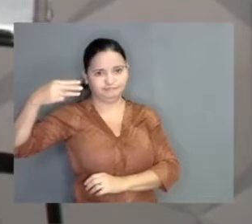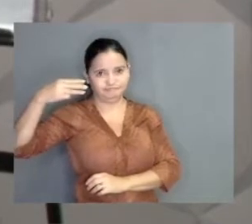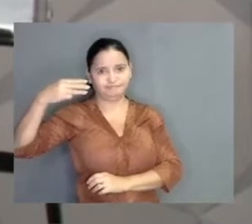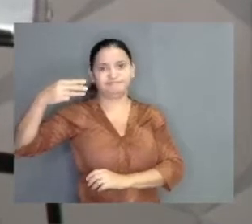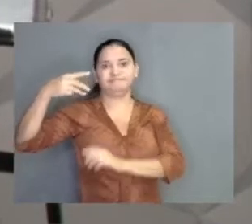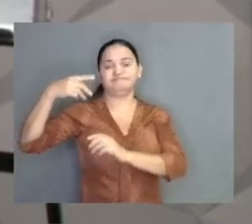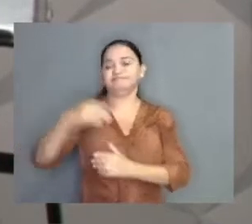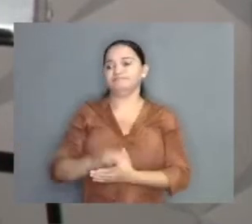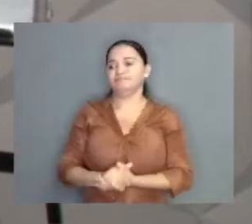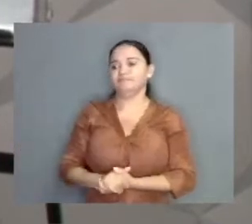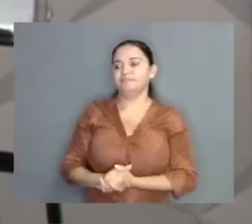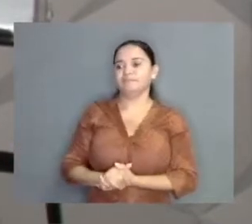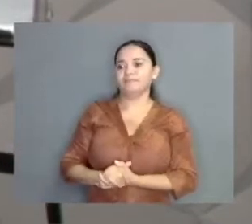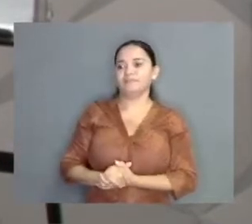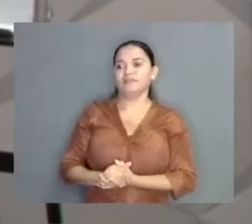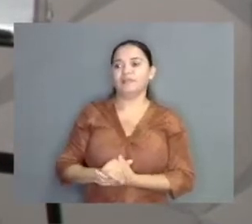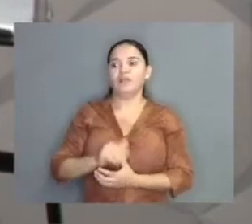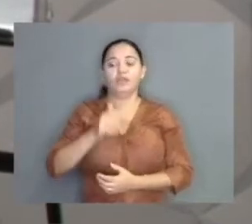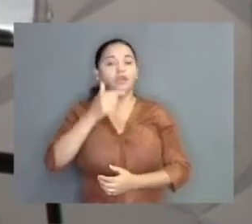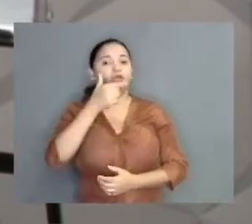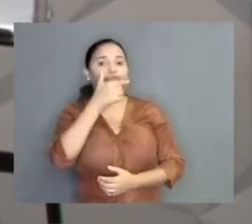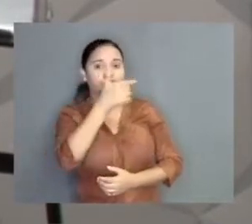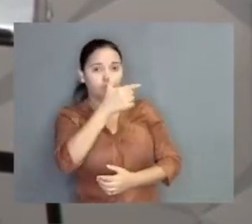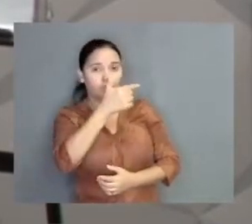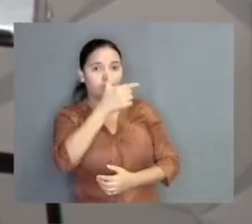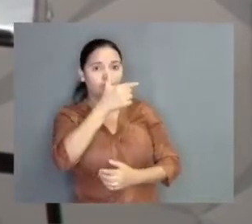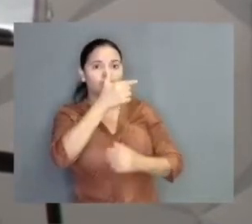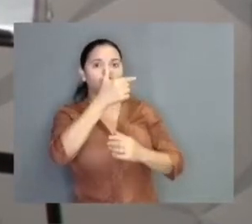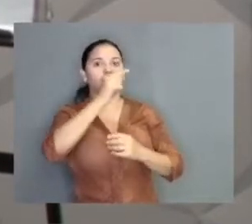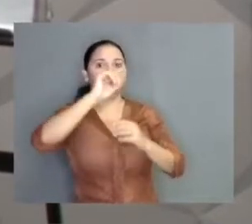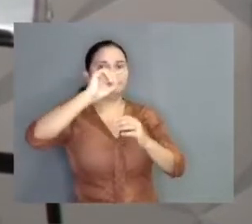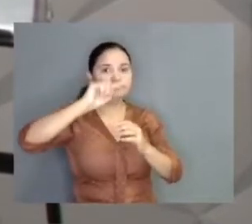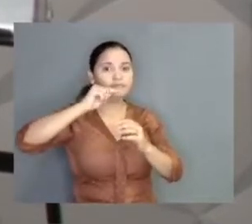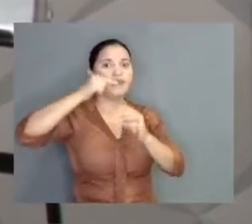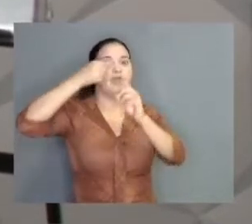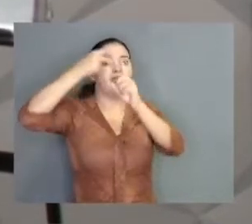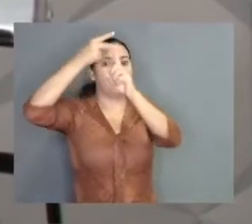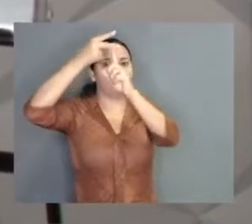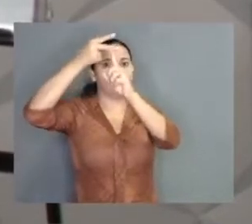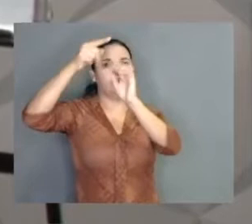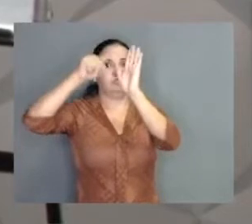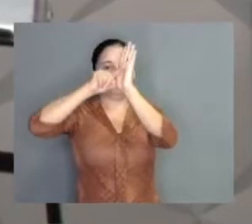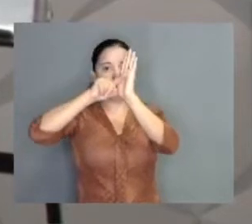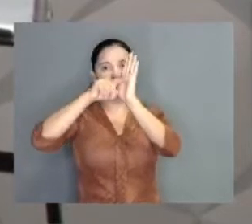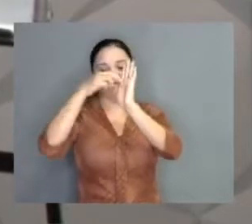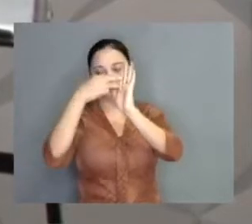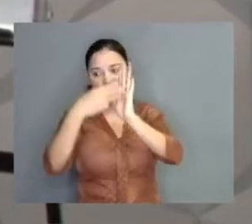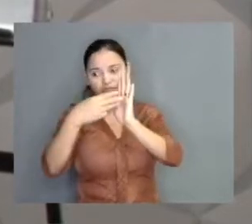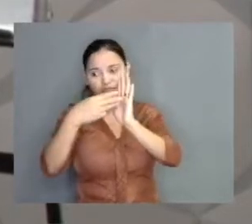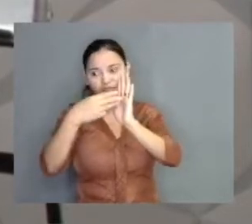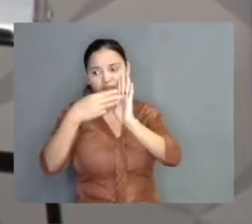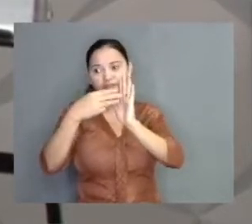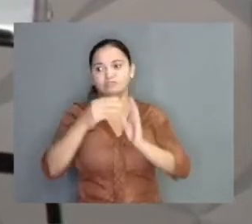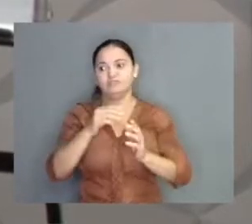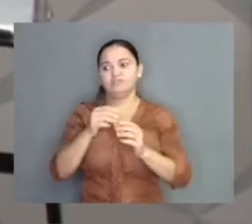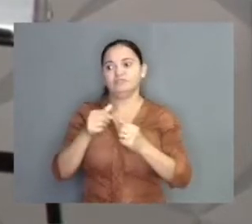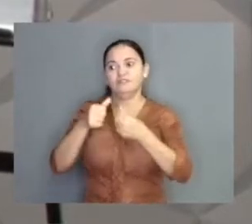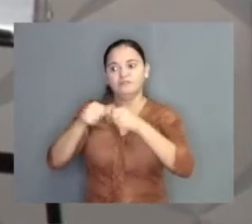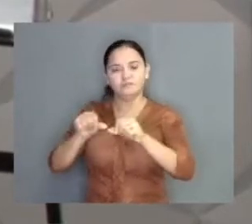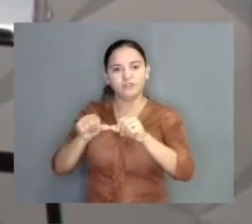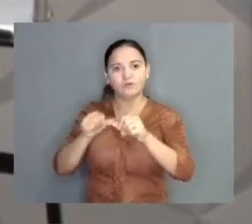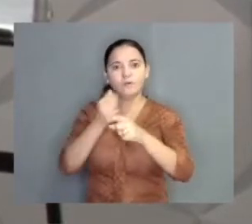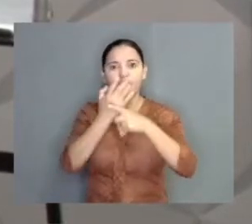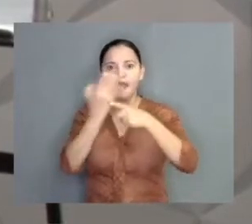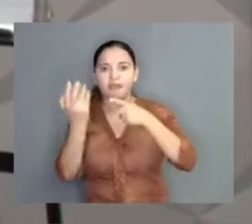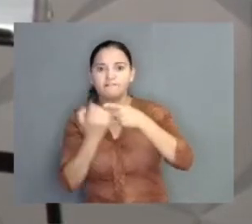Beleza? Então, ó, 2 elevado a menos 3 ficou... Eu consegui montar a minha